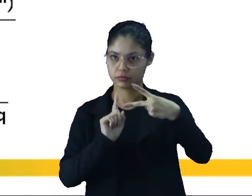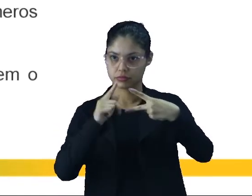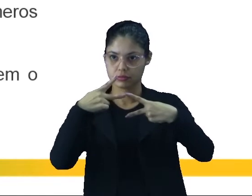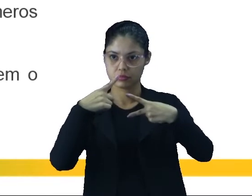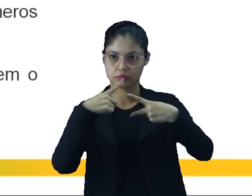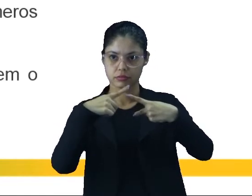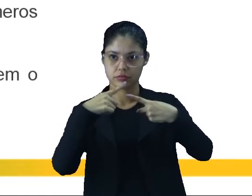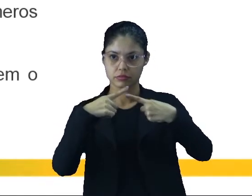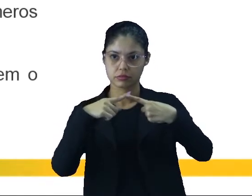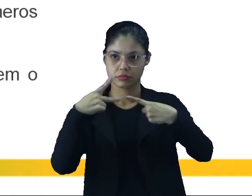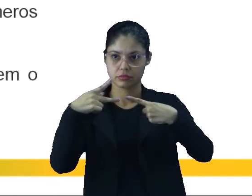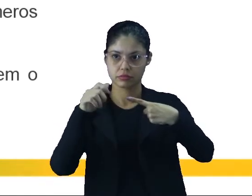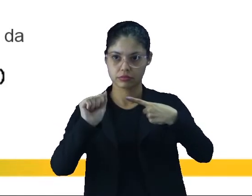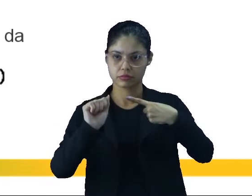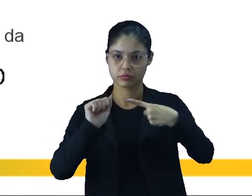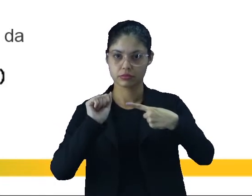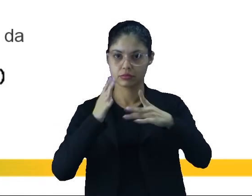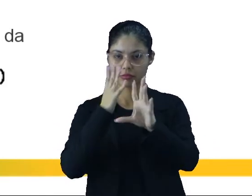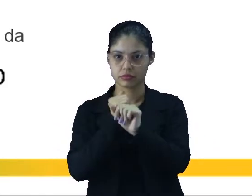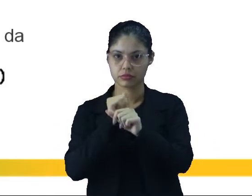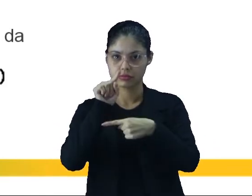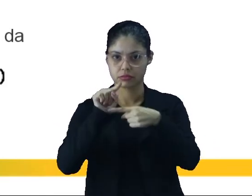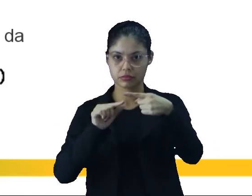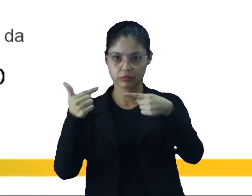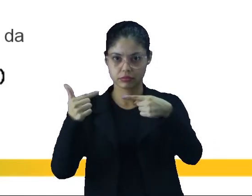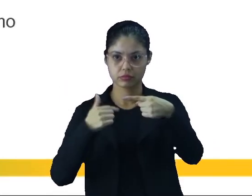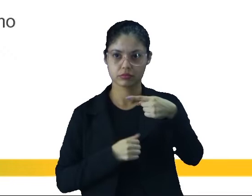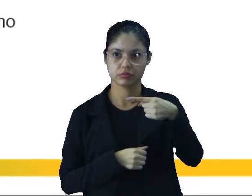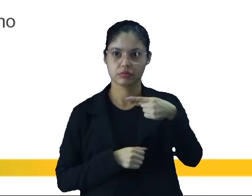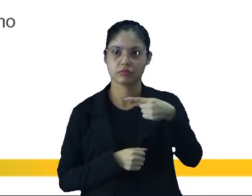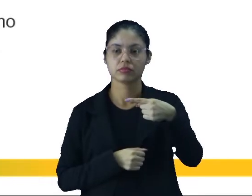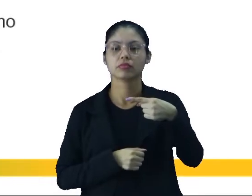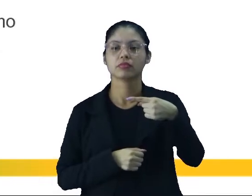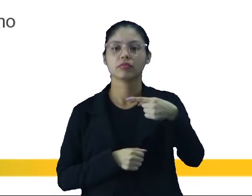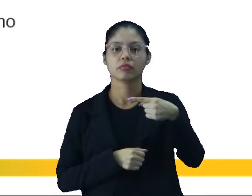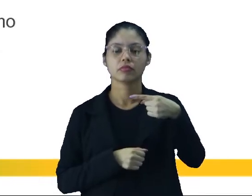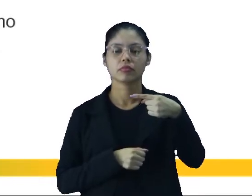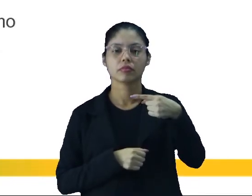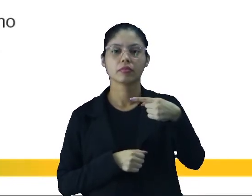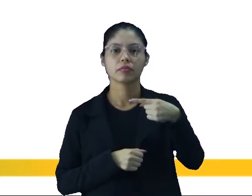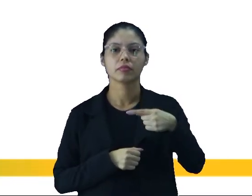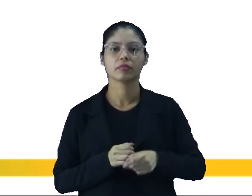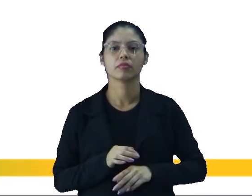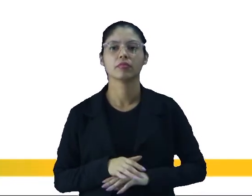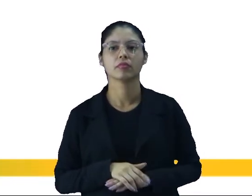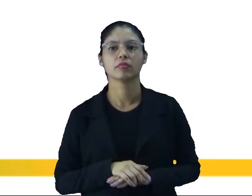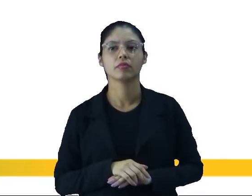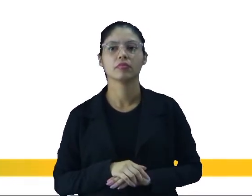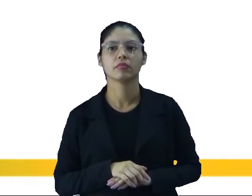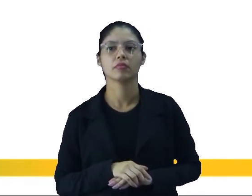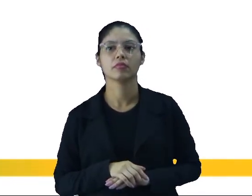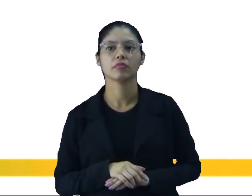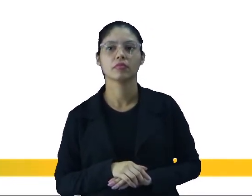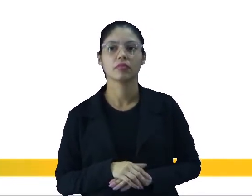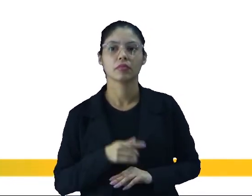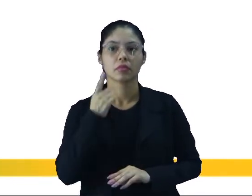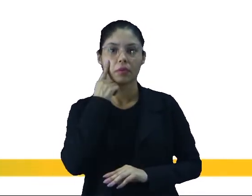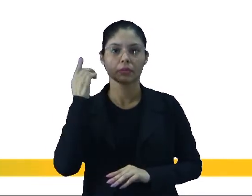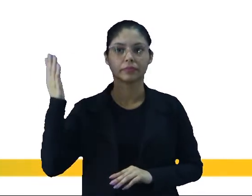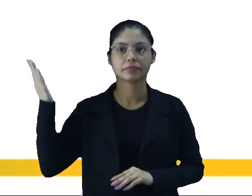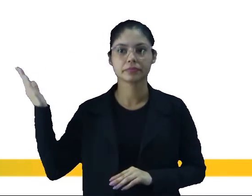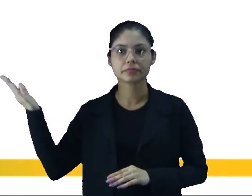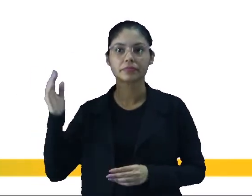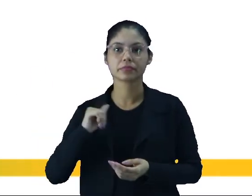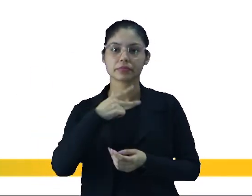PA, soma e divide por 2. Vamos ver aqui só para você lembrar. Ó, termo